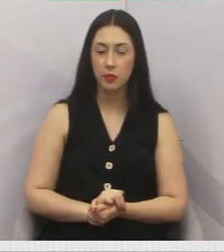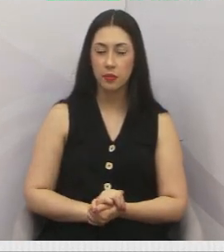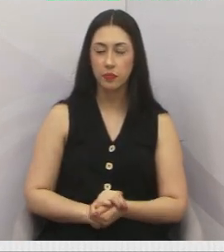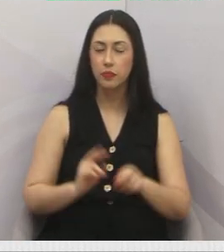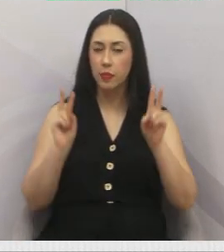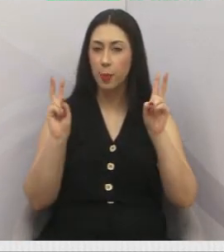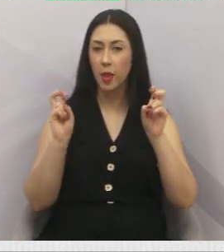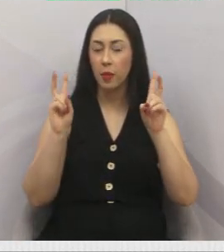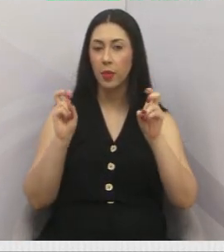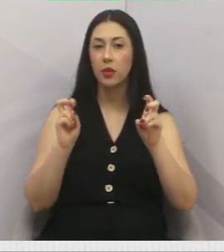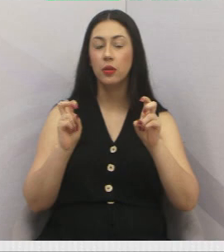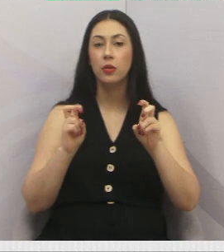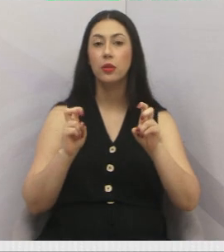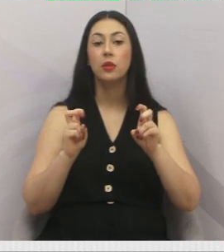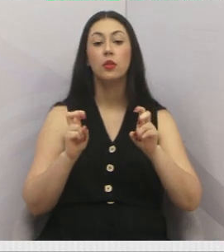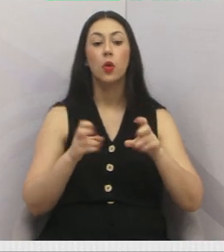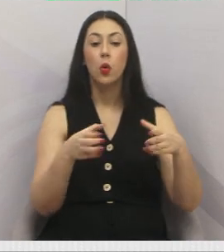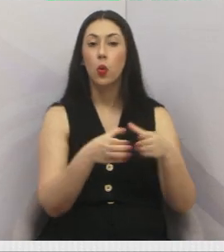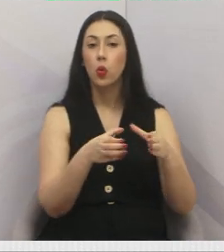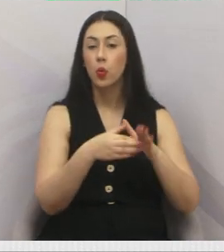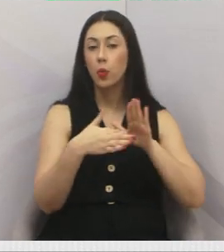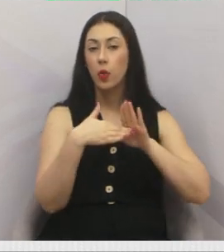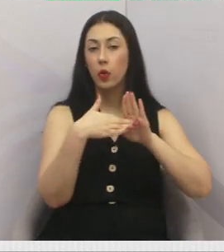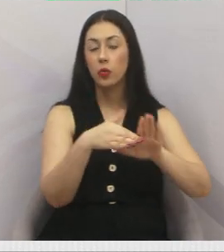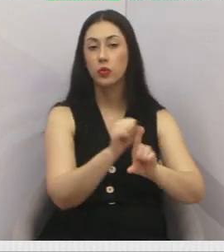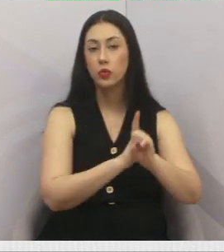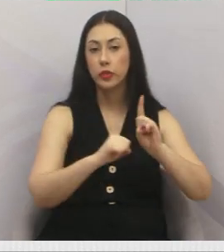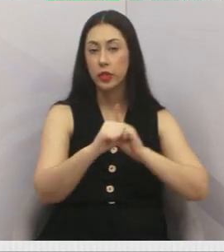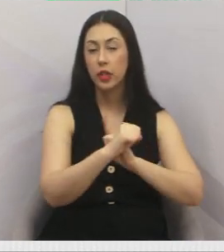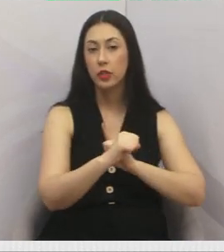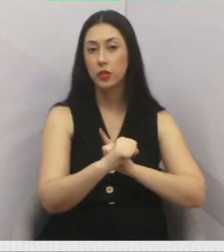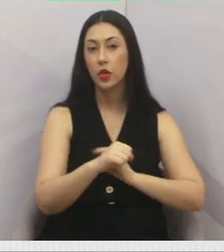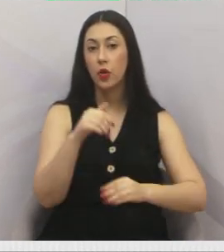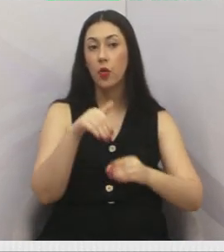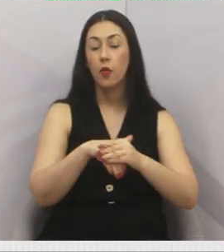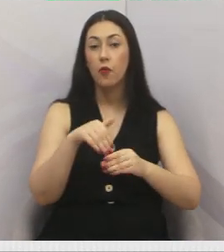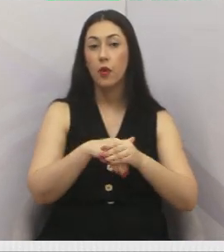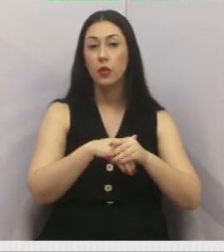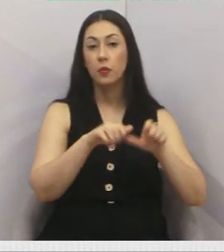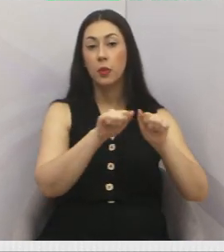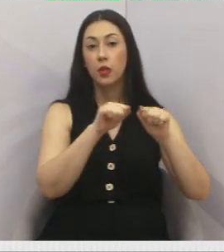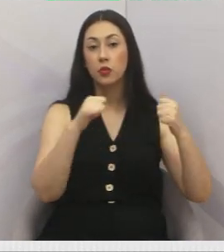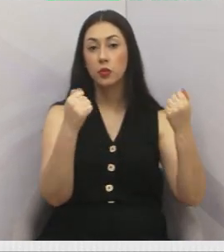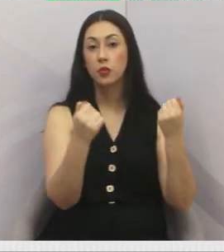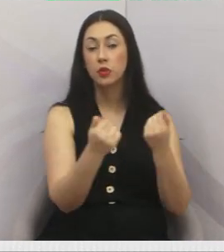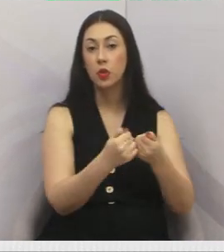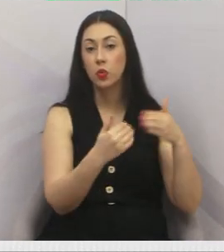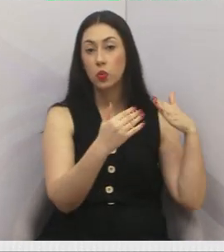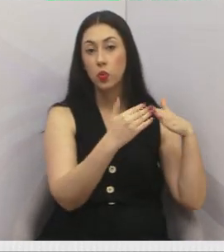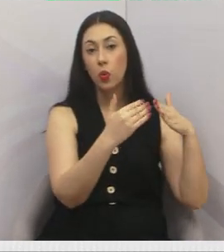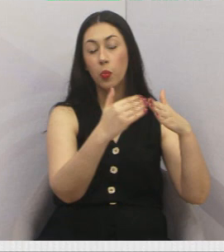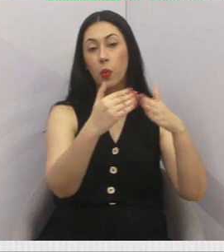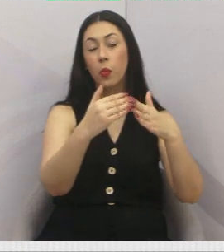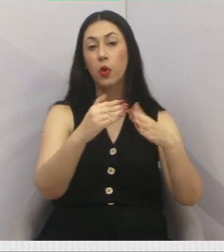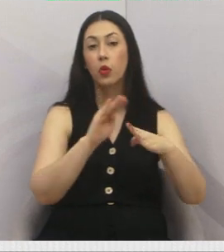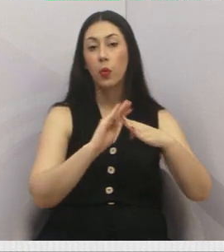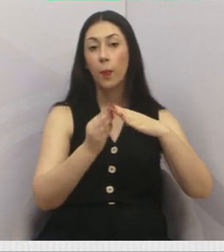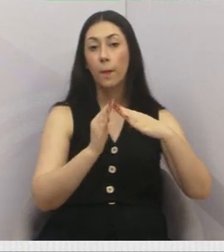Segmento Movimentos Populares e ou Coletivos, Associação dos Proprietários e Moradores do Jardim